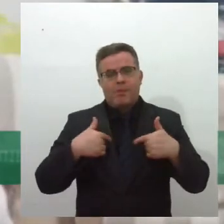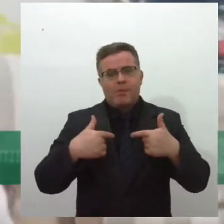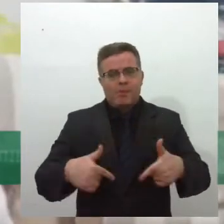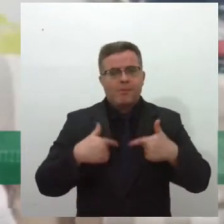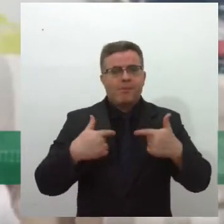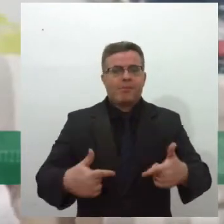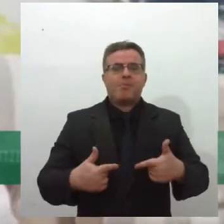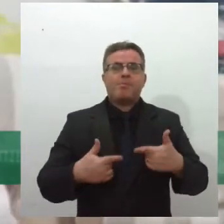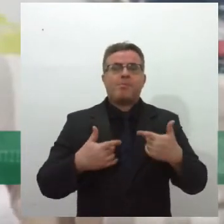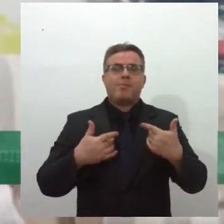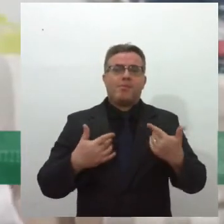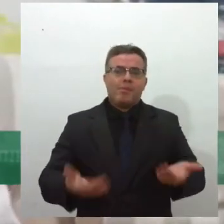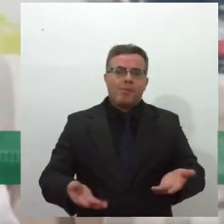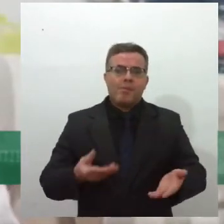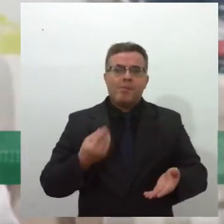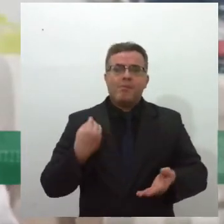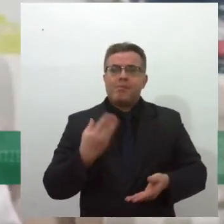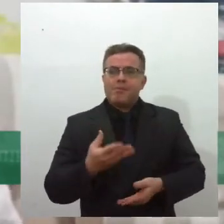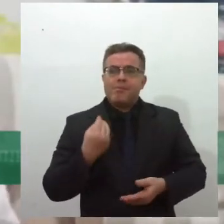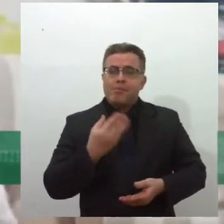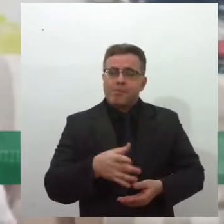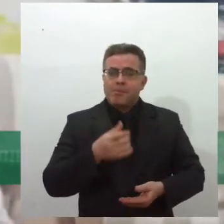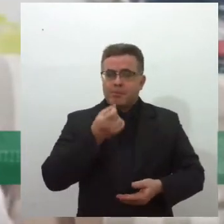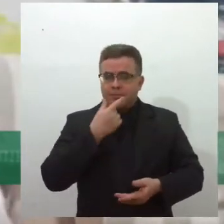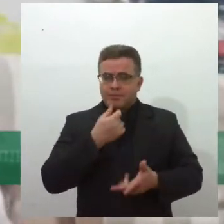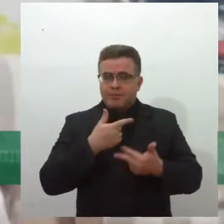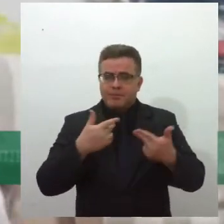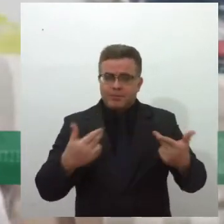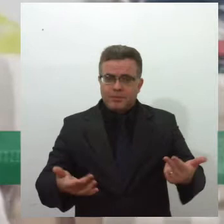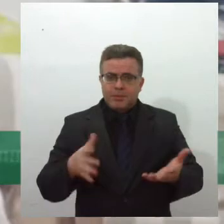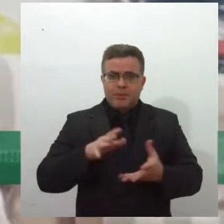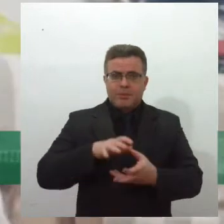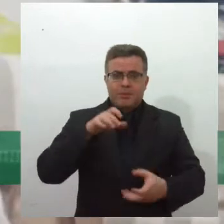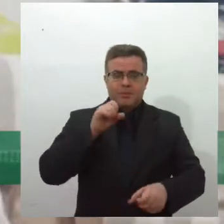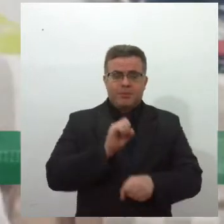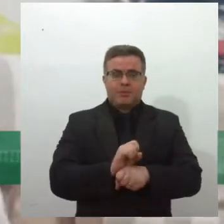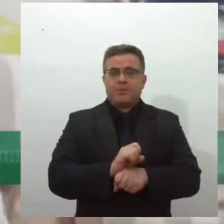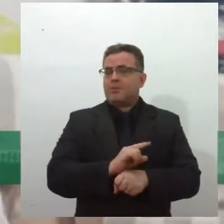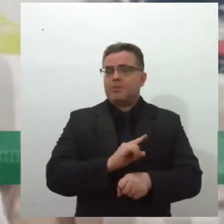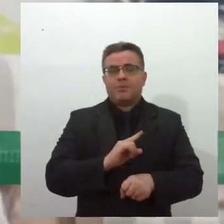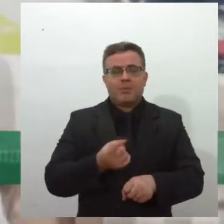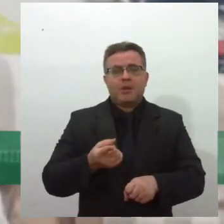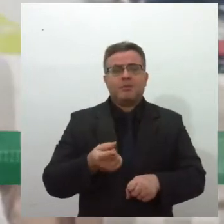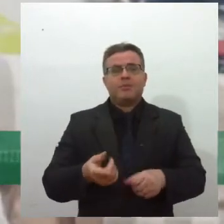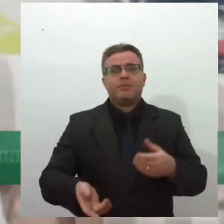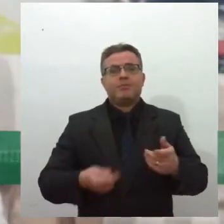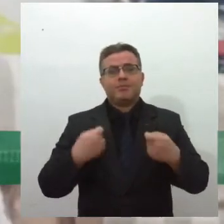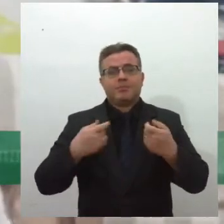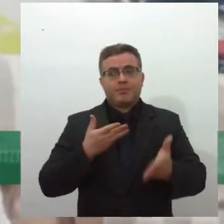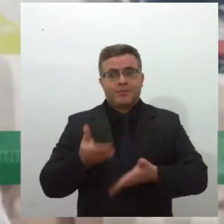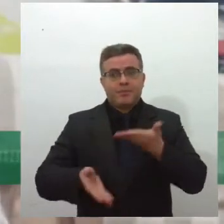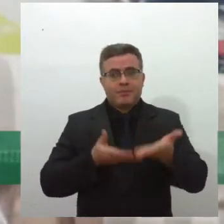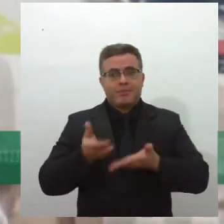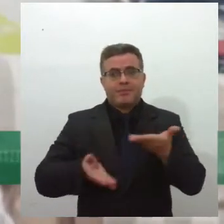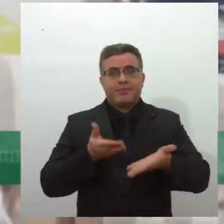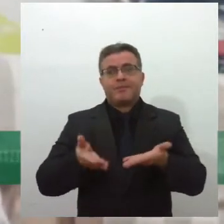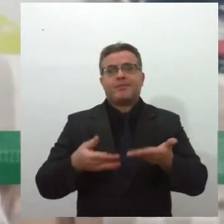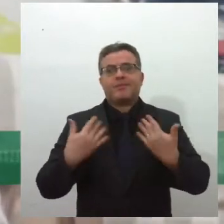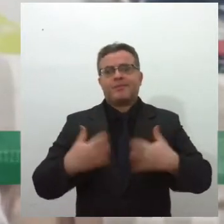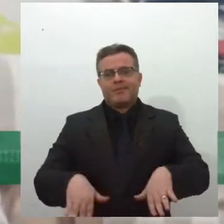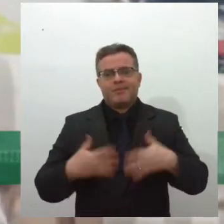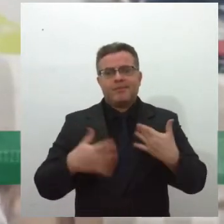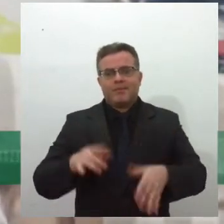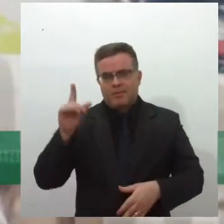reabilitação lenta, longa. Lembrando que o idoso tem capacidade de recuperar, mas isso demanda um tratamento mais prolongado, ritmo